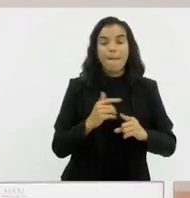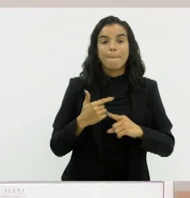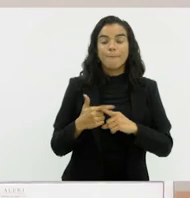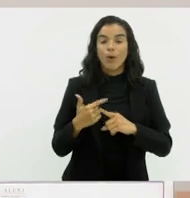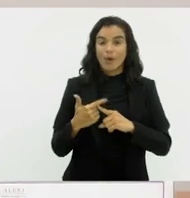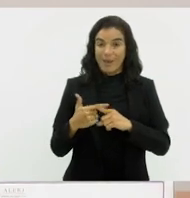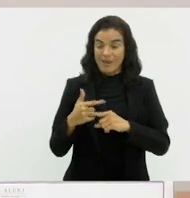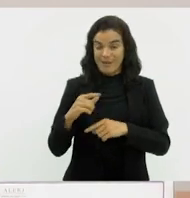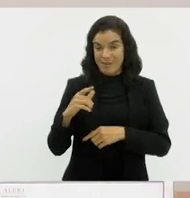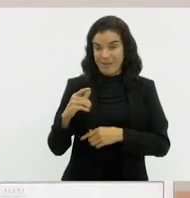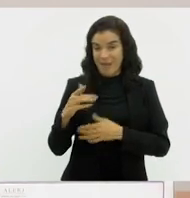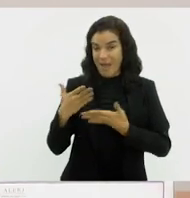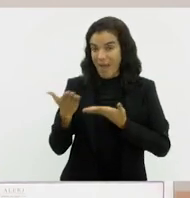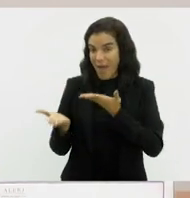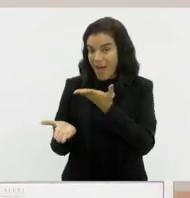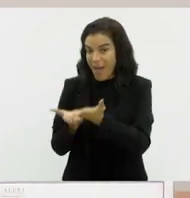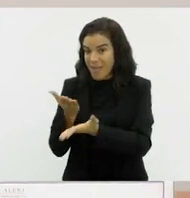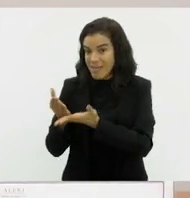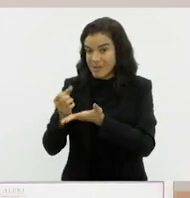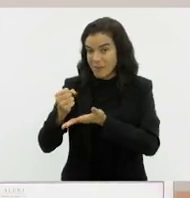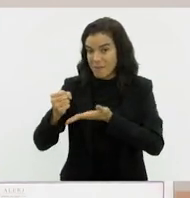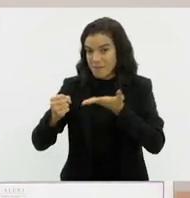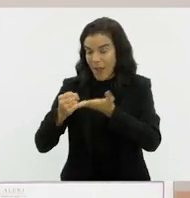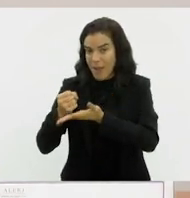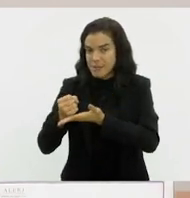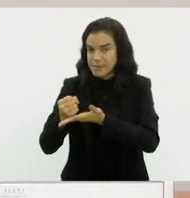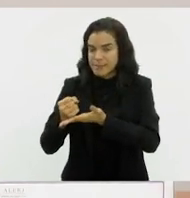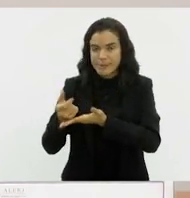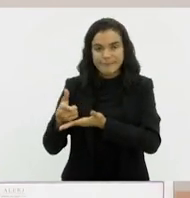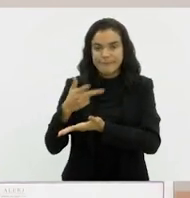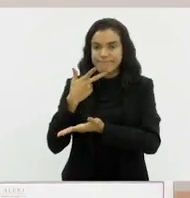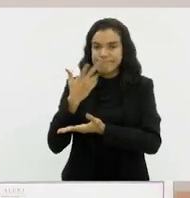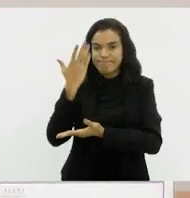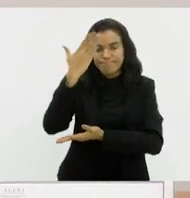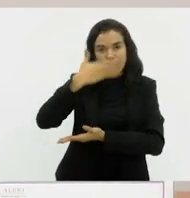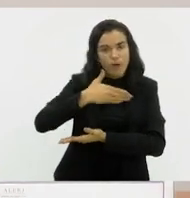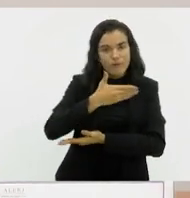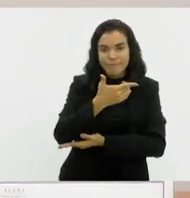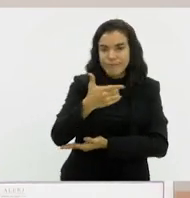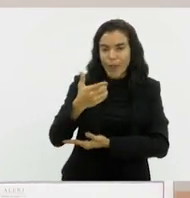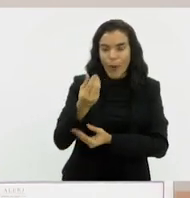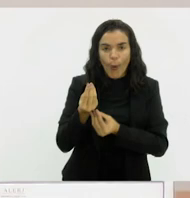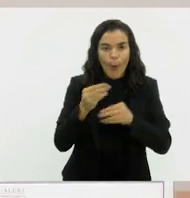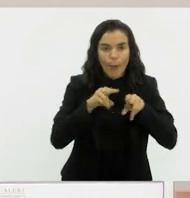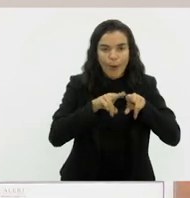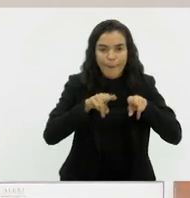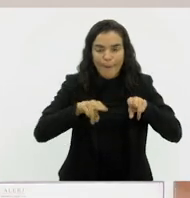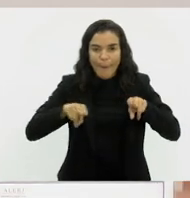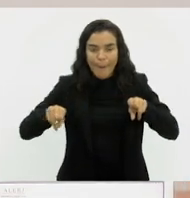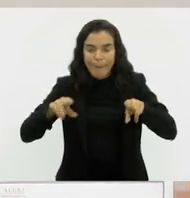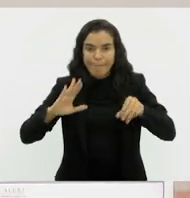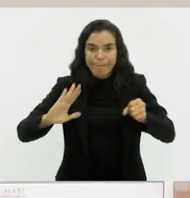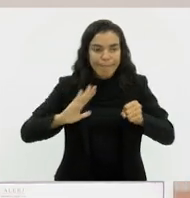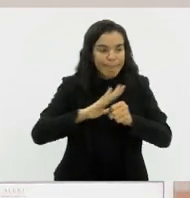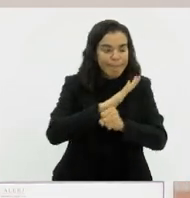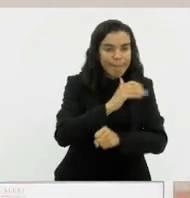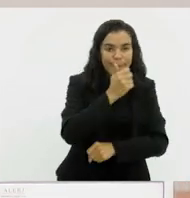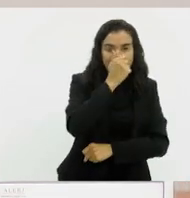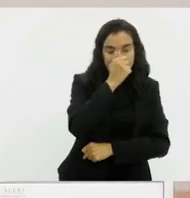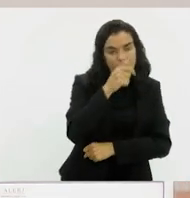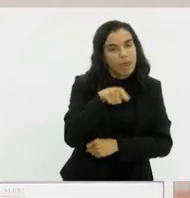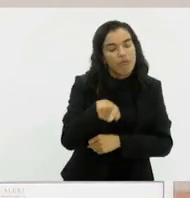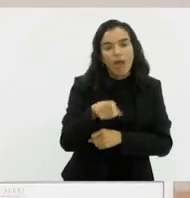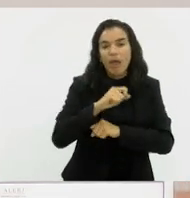atenção primária sinalizar que não está dando conta de manter essas pessoas dentro das unidades e precisar encaminhar para algum lugar, isso vai